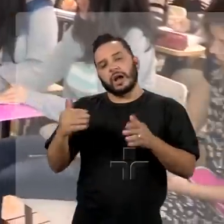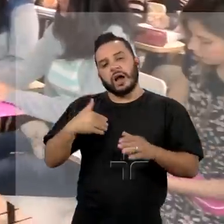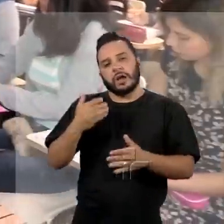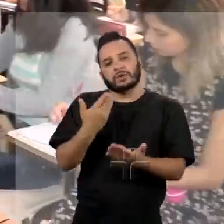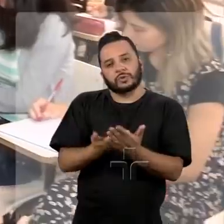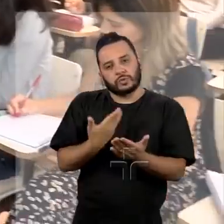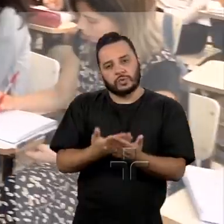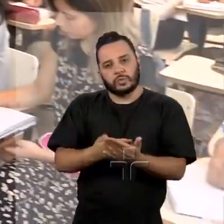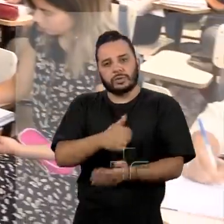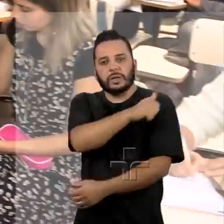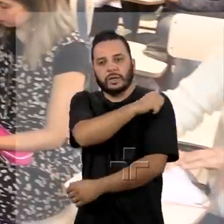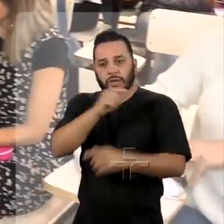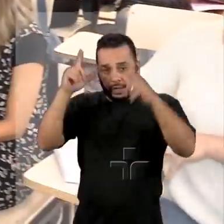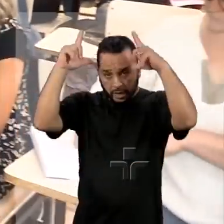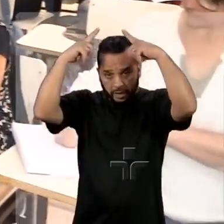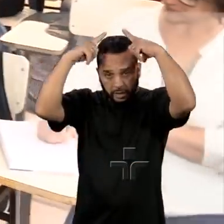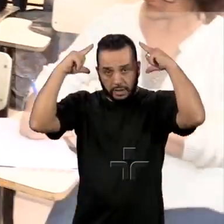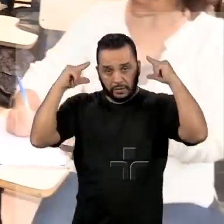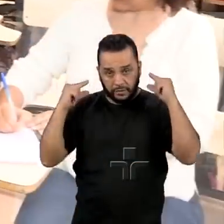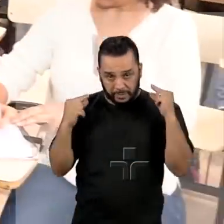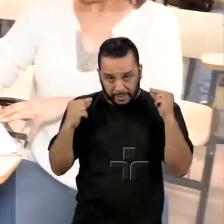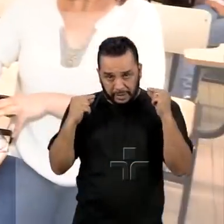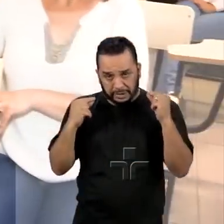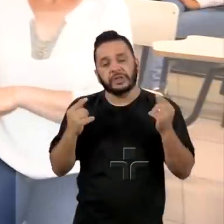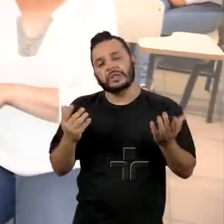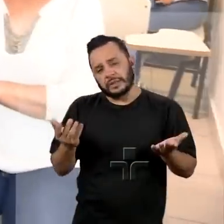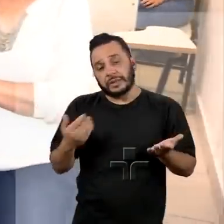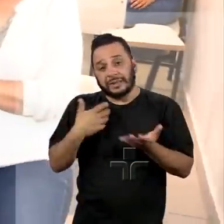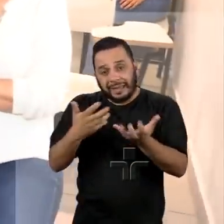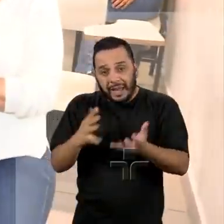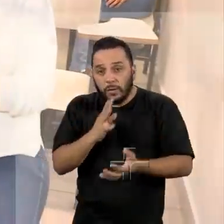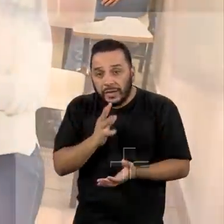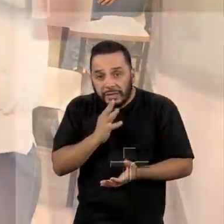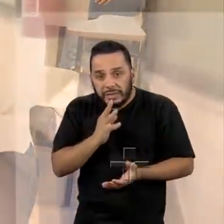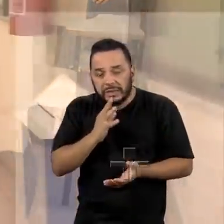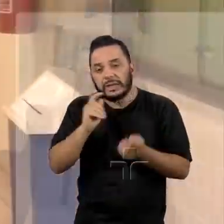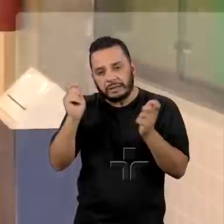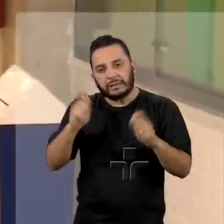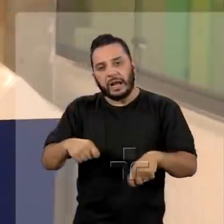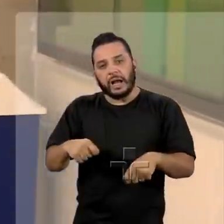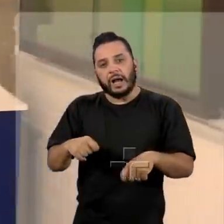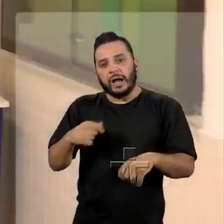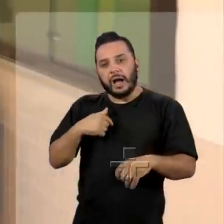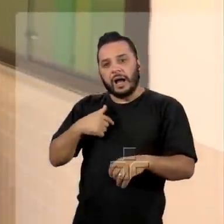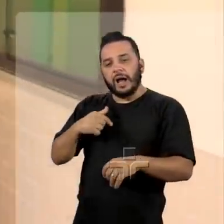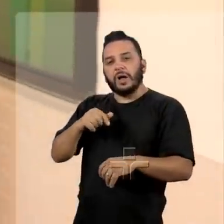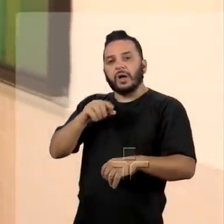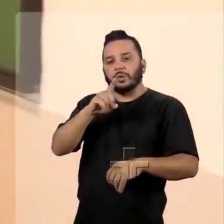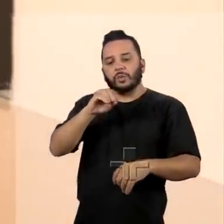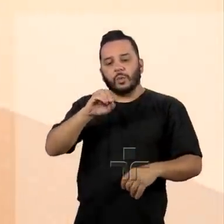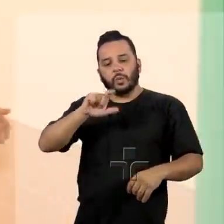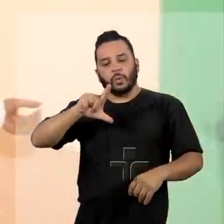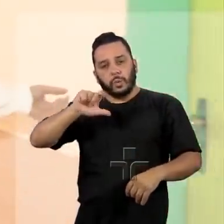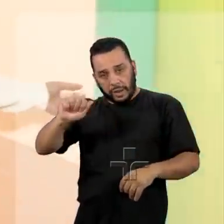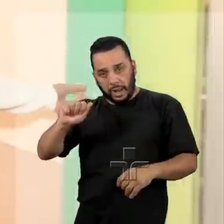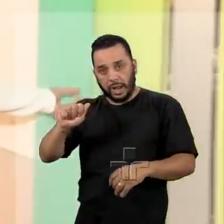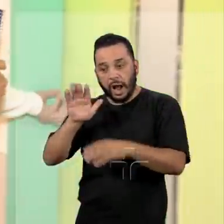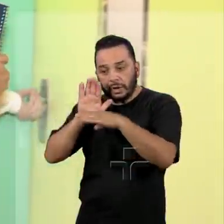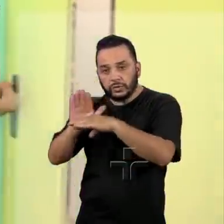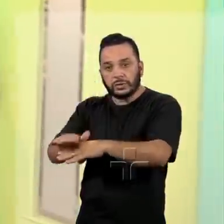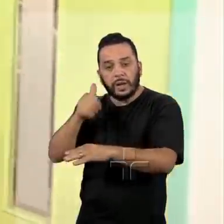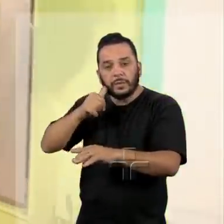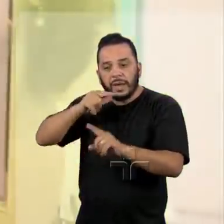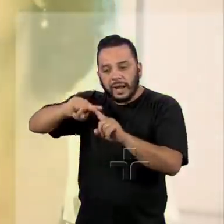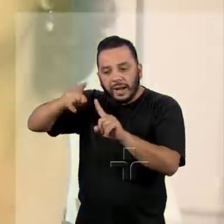em obstetrícia. Ela busca mais conhecimento para atuar como doula, assistente de gestantes durante o parto e o período